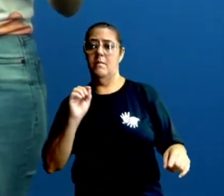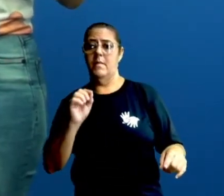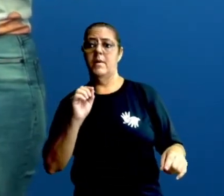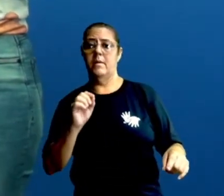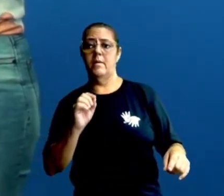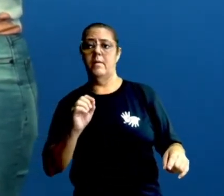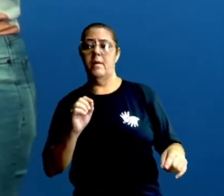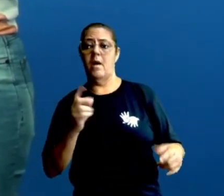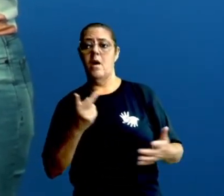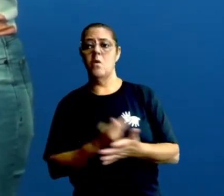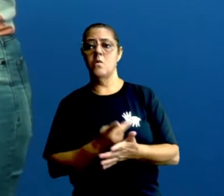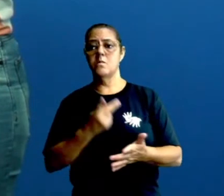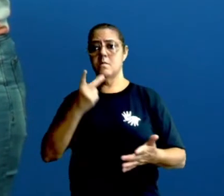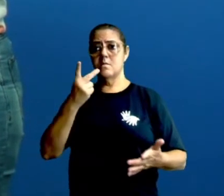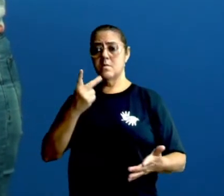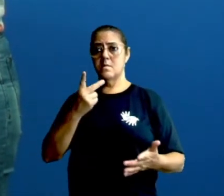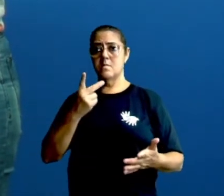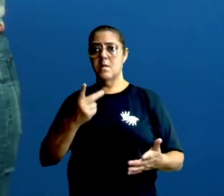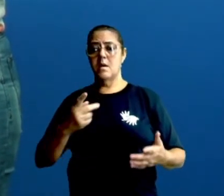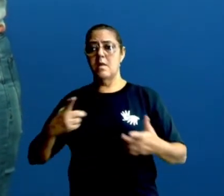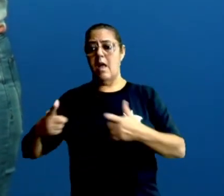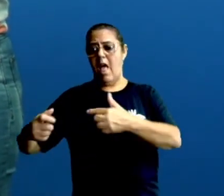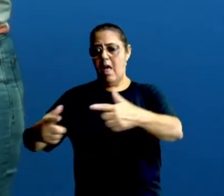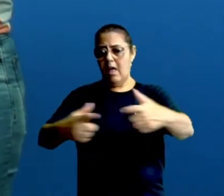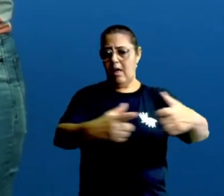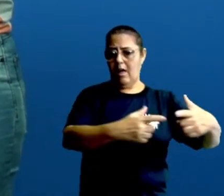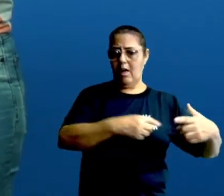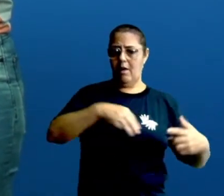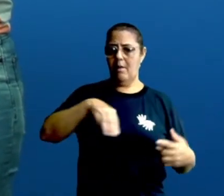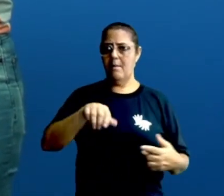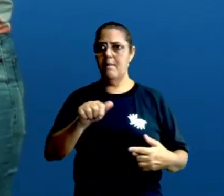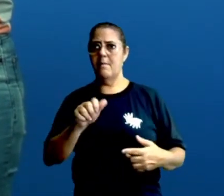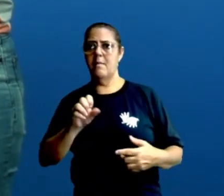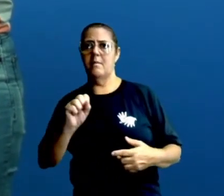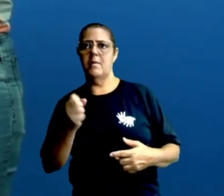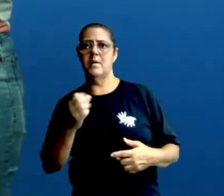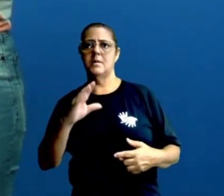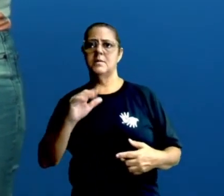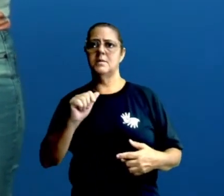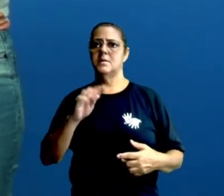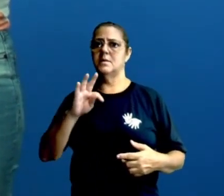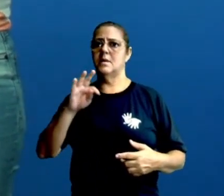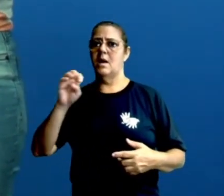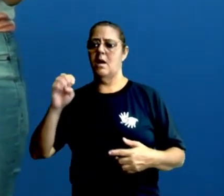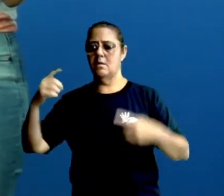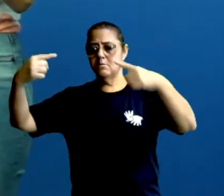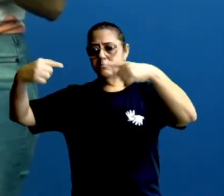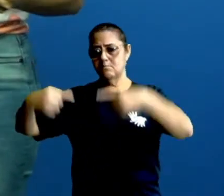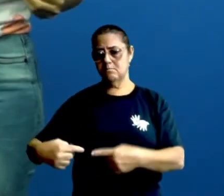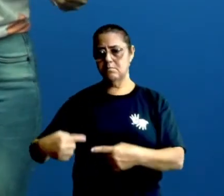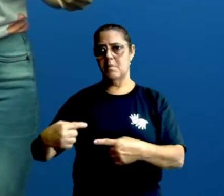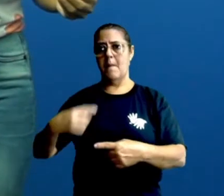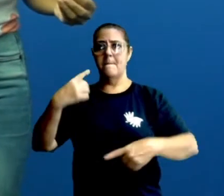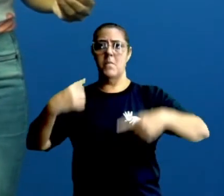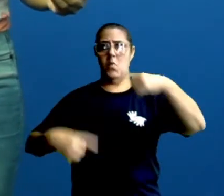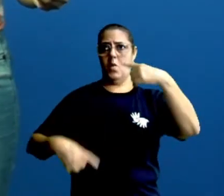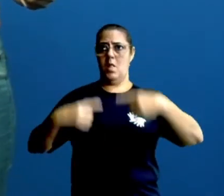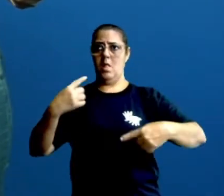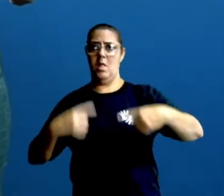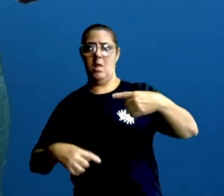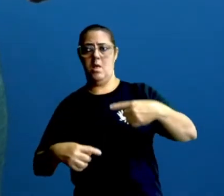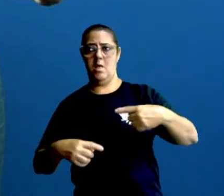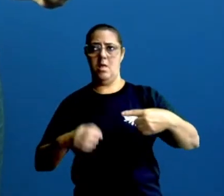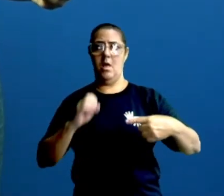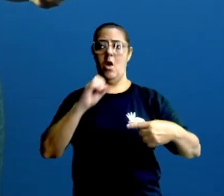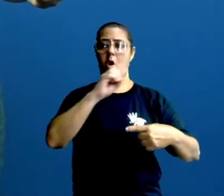esse acontecimento, que é Guerra dos Mascates, é um acontecimento de uma disputa política entre Olinda e Recife, mas que teve